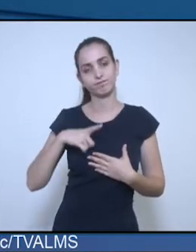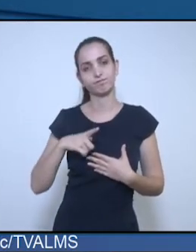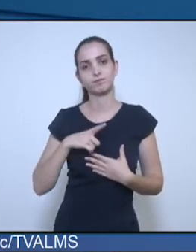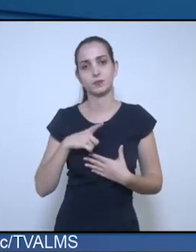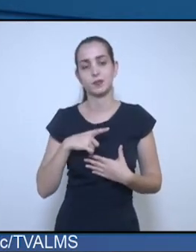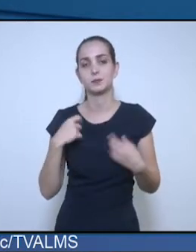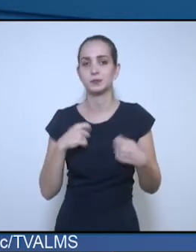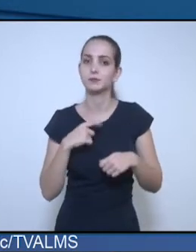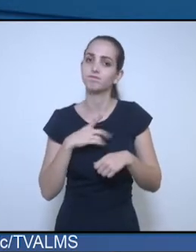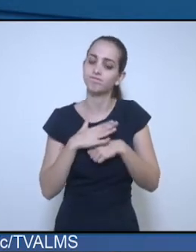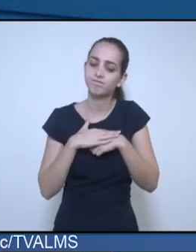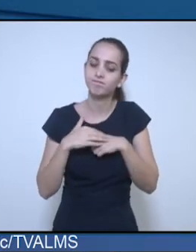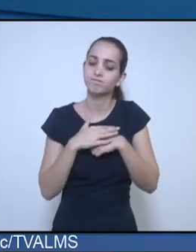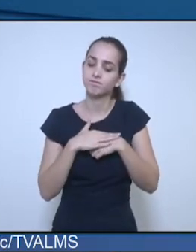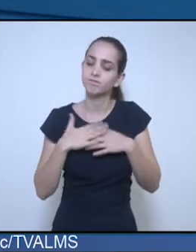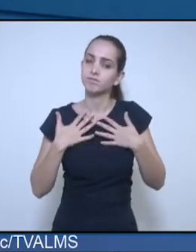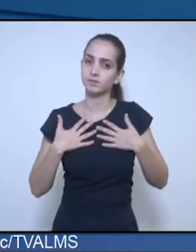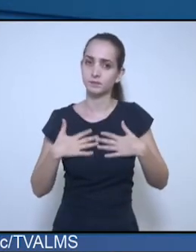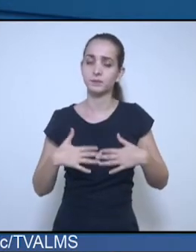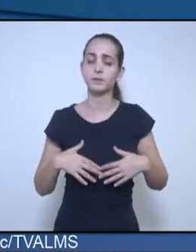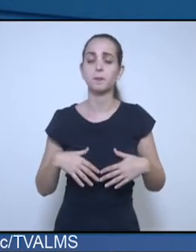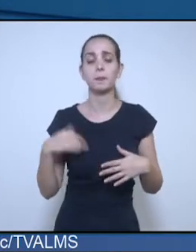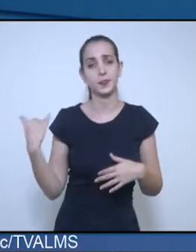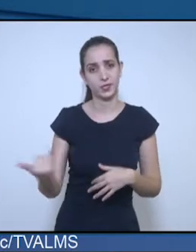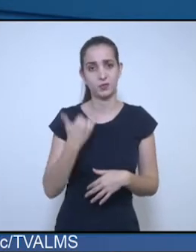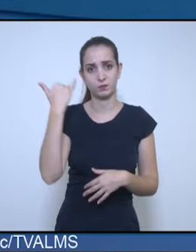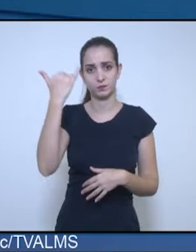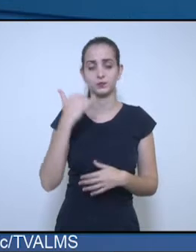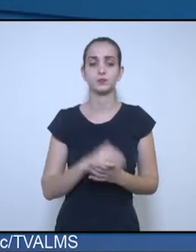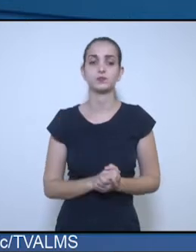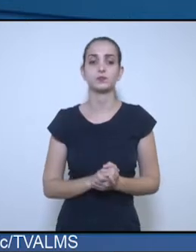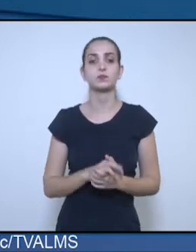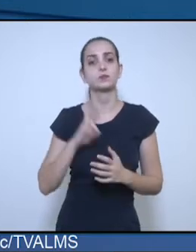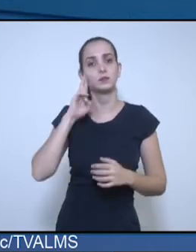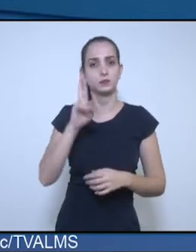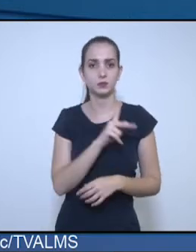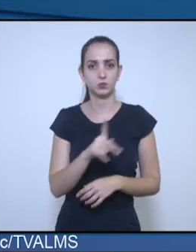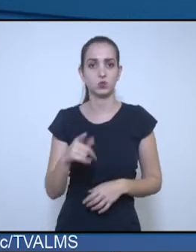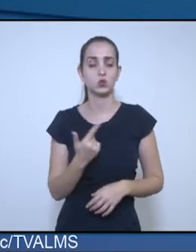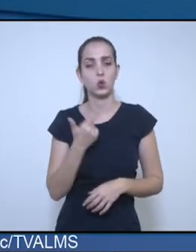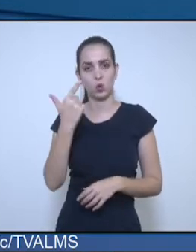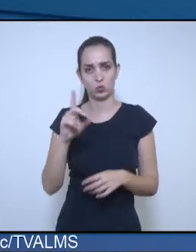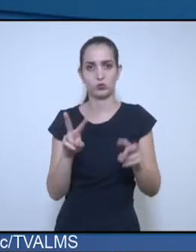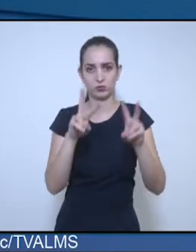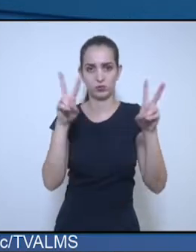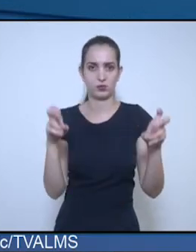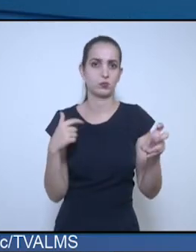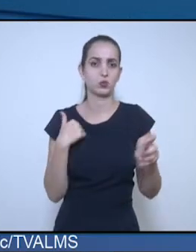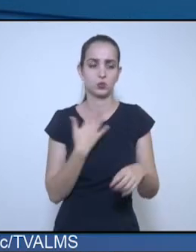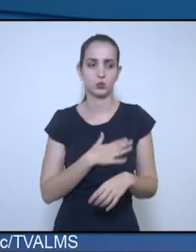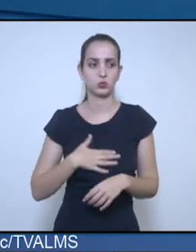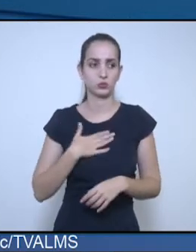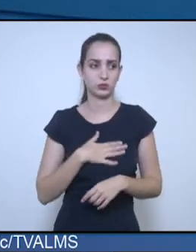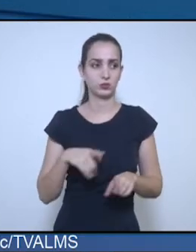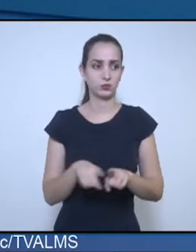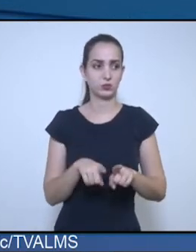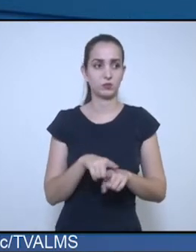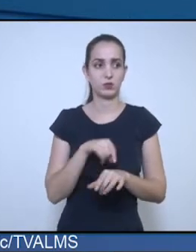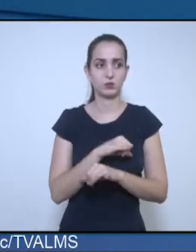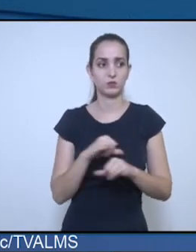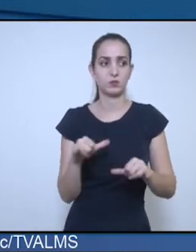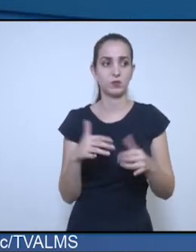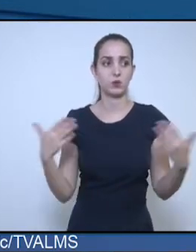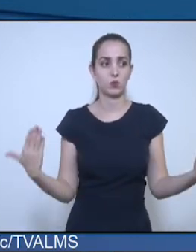confortada, né? Isso para nós é muito importante. Senhor presidente, também um outro assunto que eu gostaria de destacar